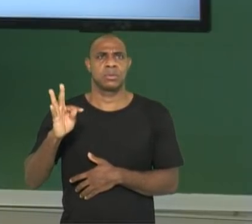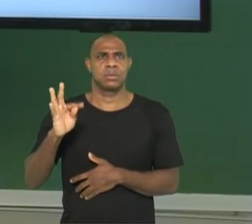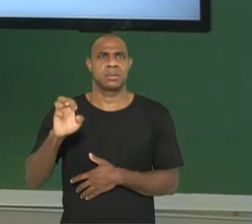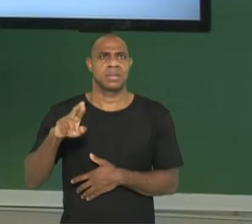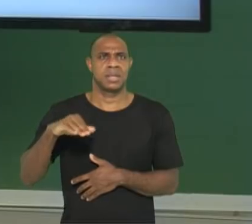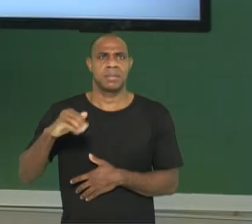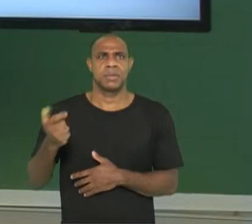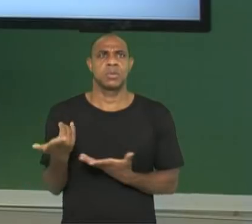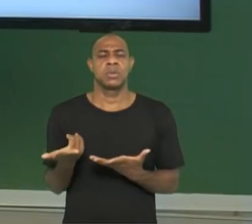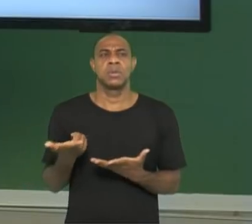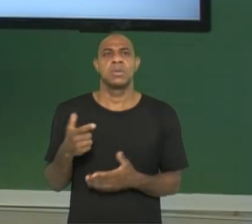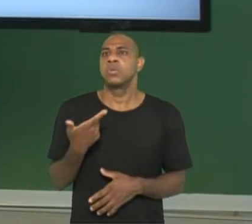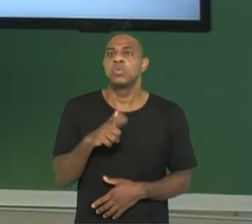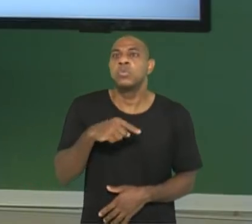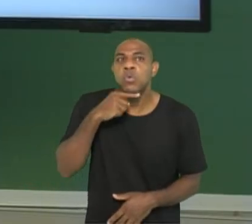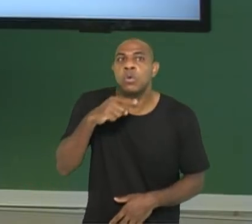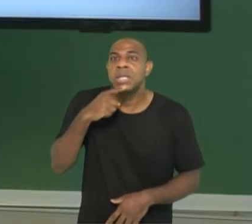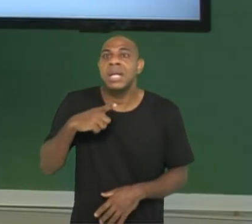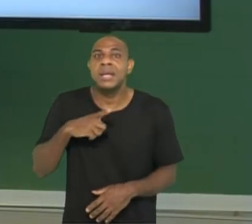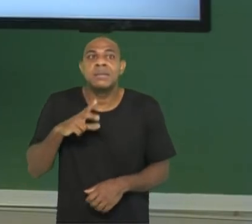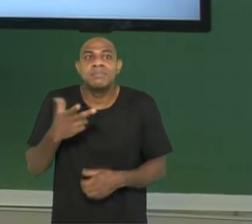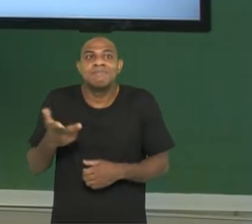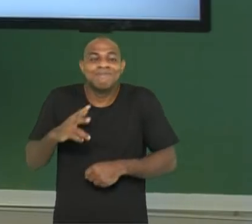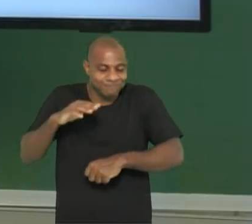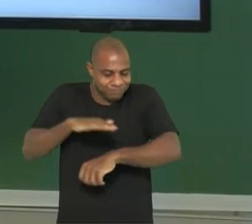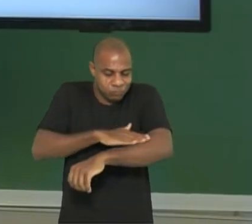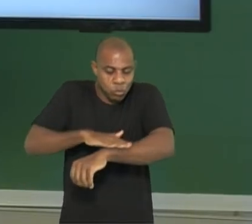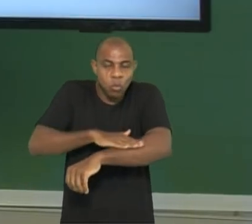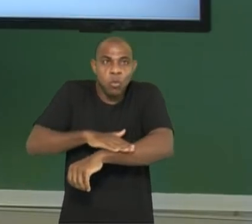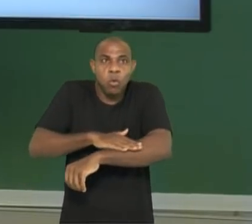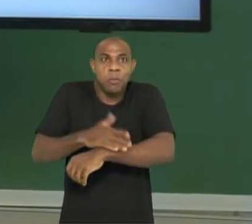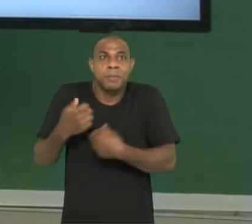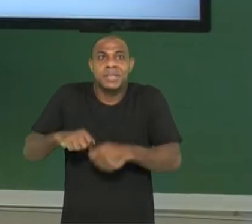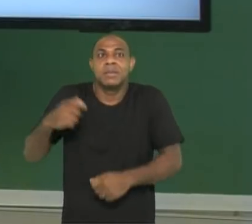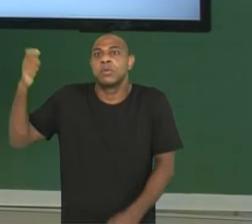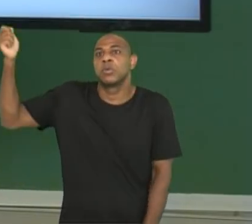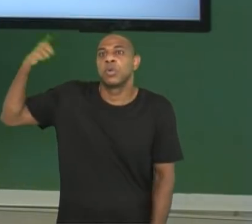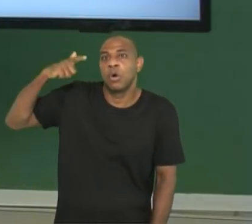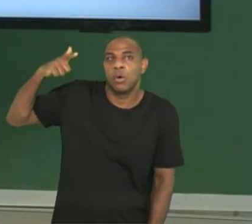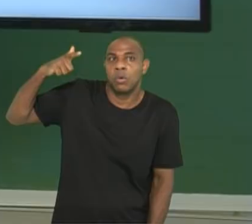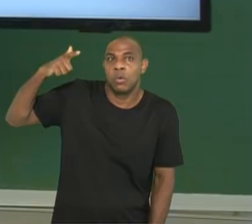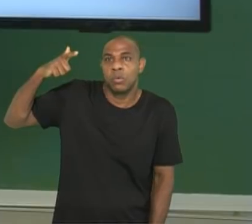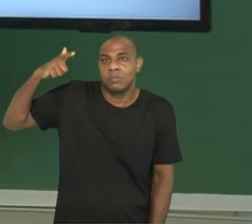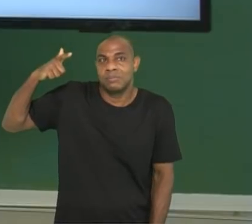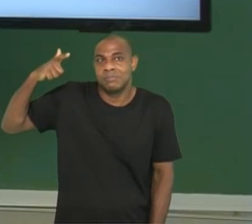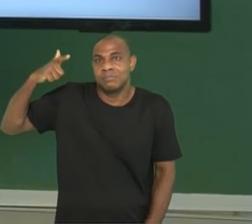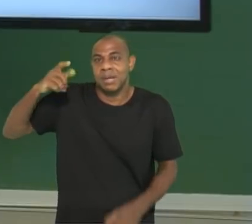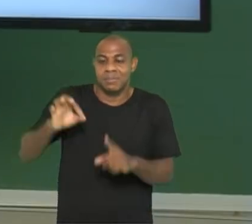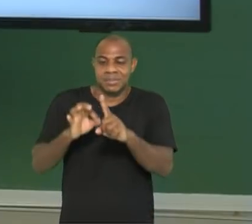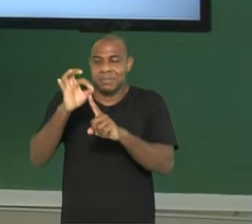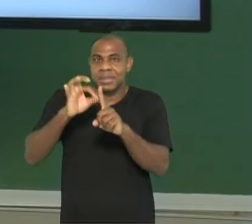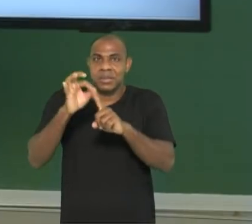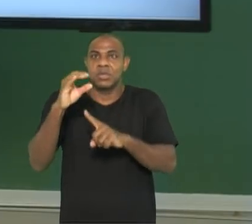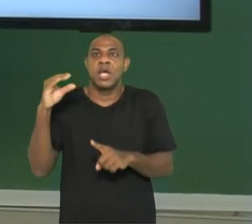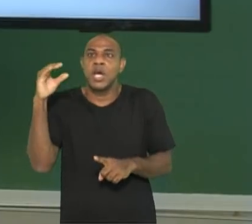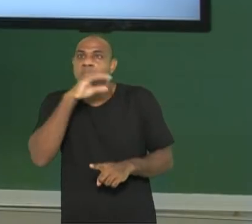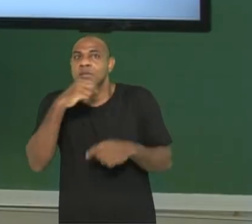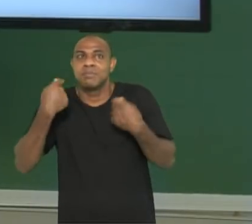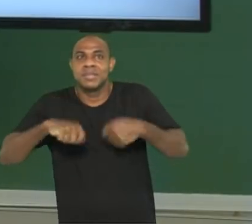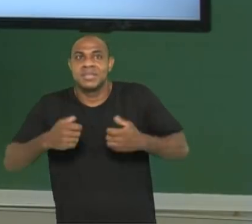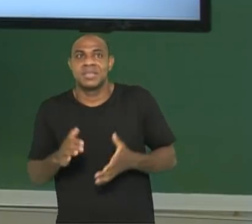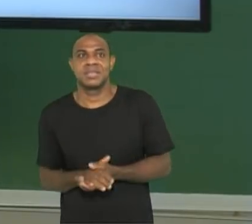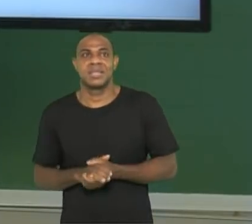ectotérmicos não conseguem manter a temperatura do corpo, então eles precisam ficar no sol para manter a temperatura aquecida. Já aves